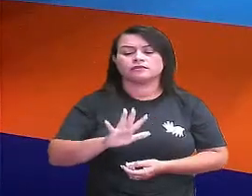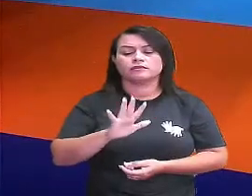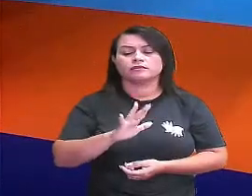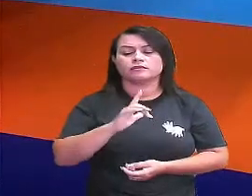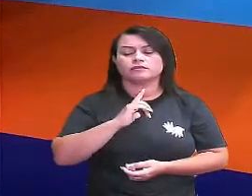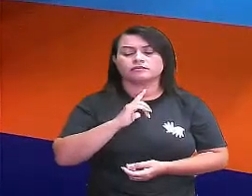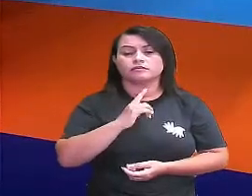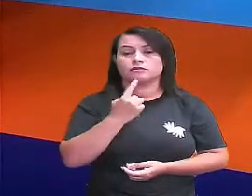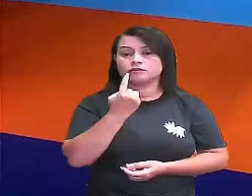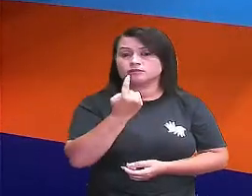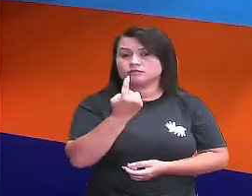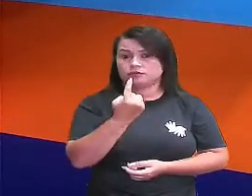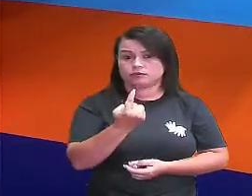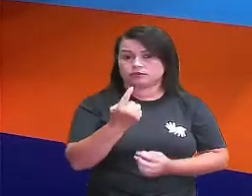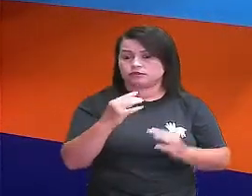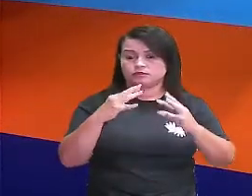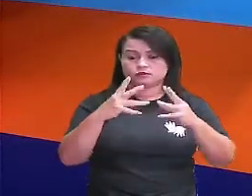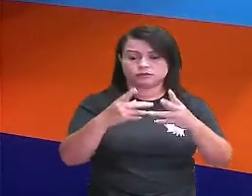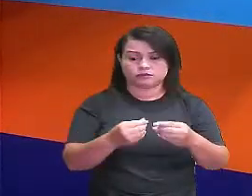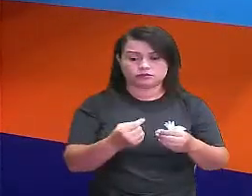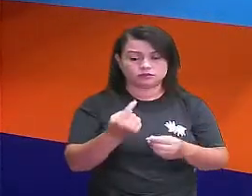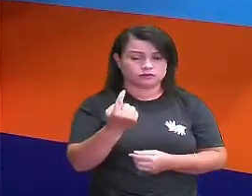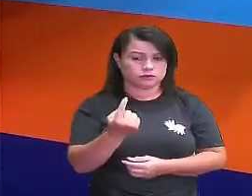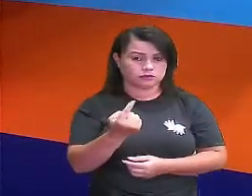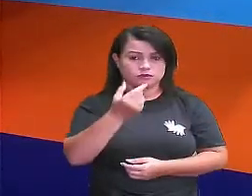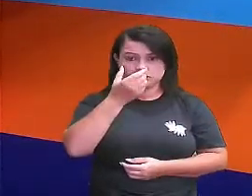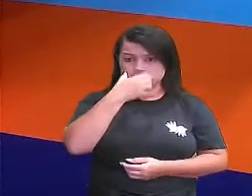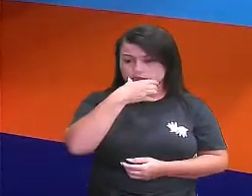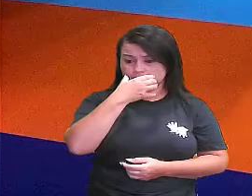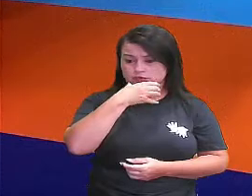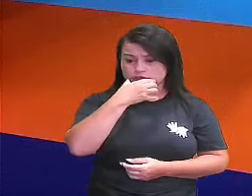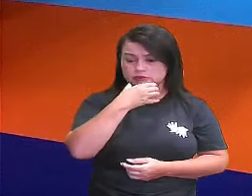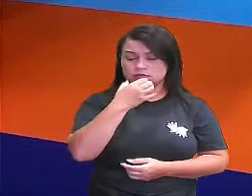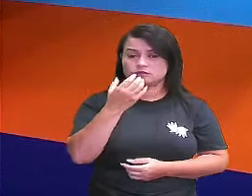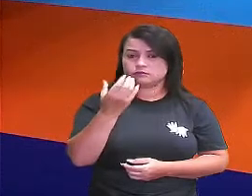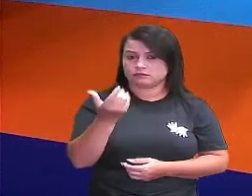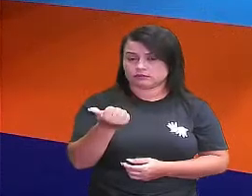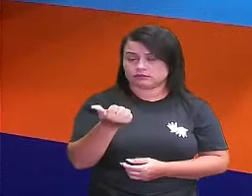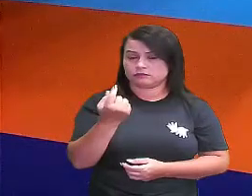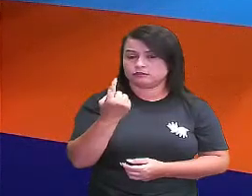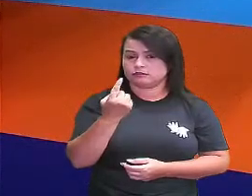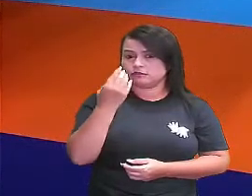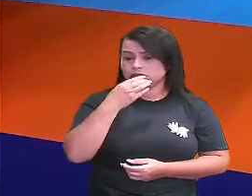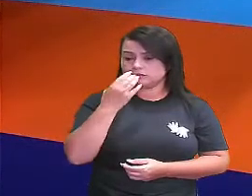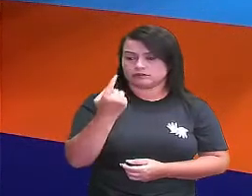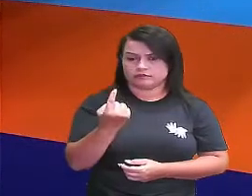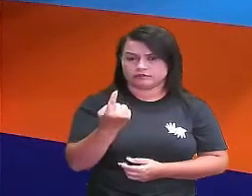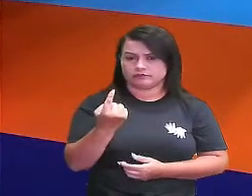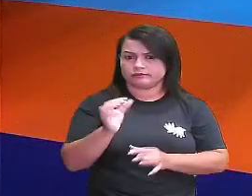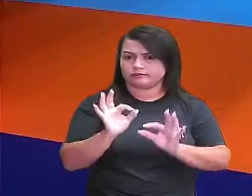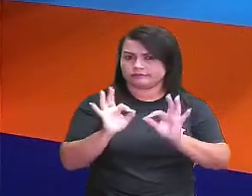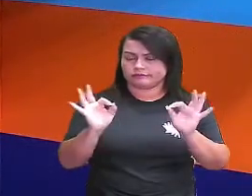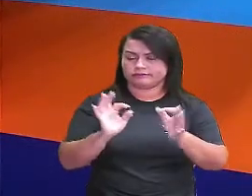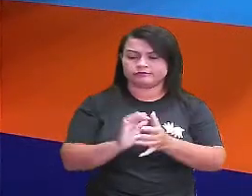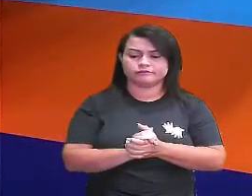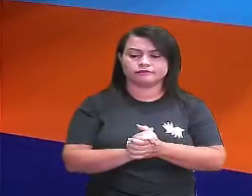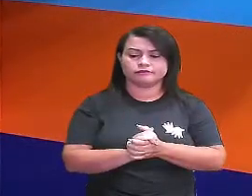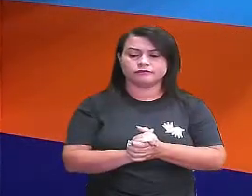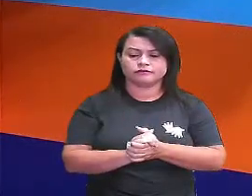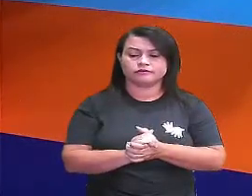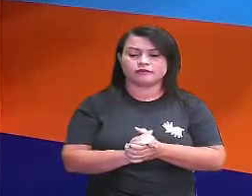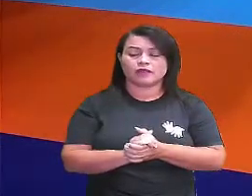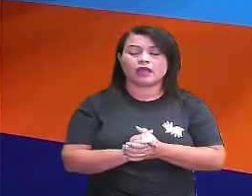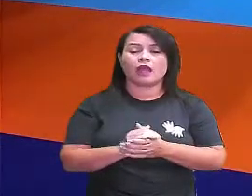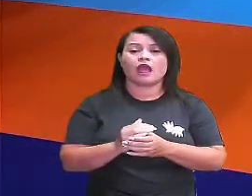o inteiro, né? E aí a maçã, tá? E a maçã está inteira. E aqui eu tenho o inteiro. Quando a maçã